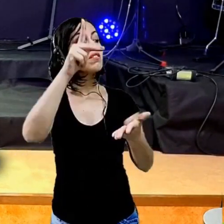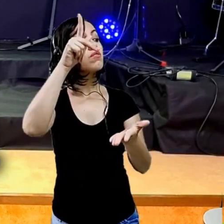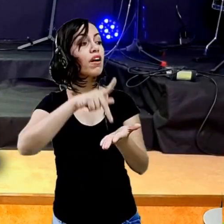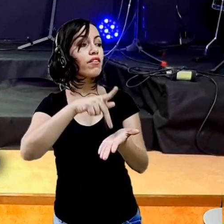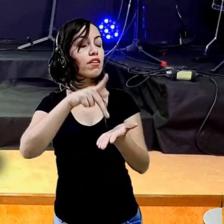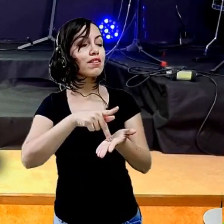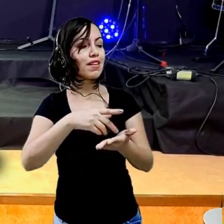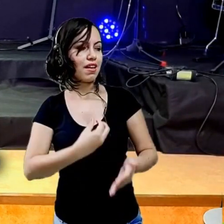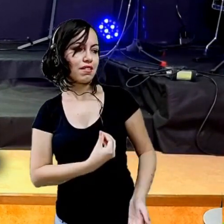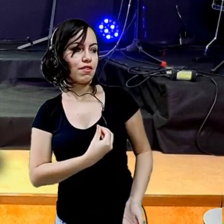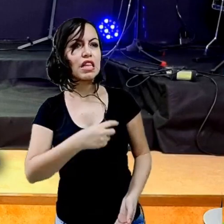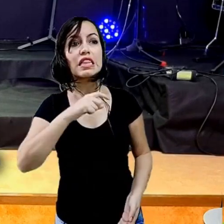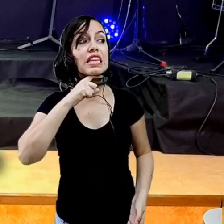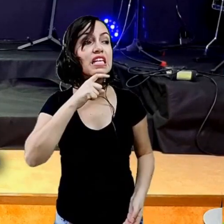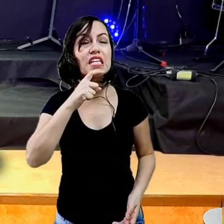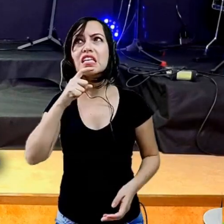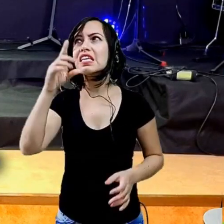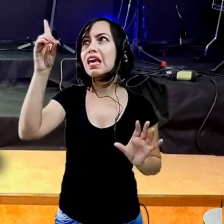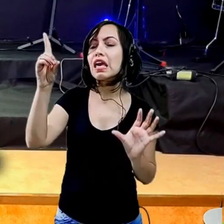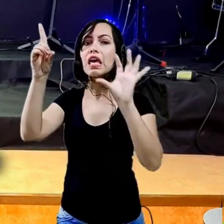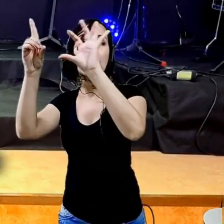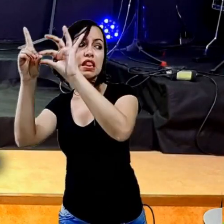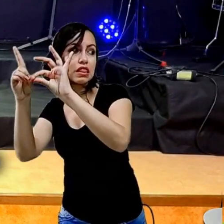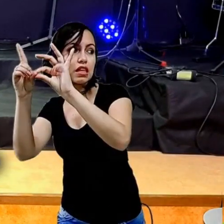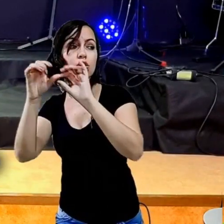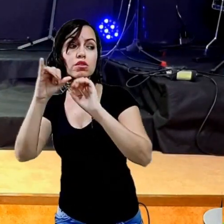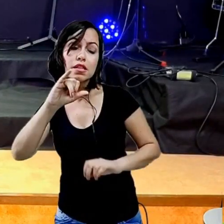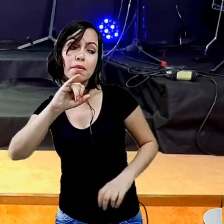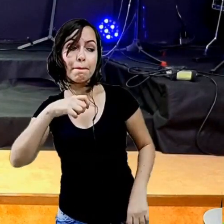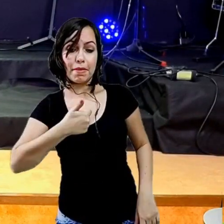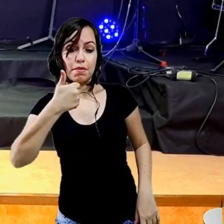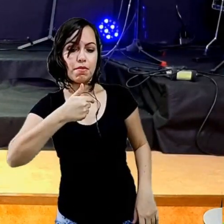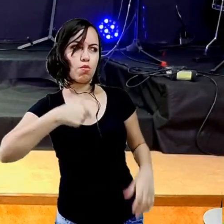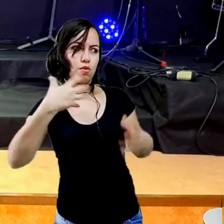vida. Ninguém vem ao Pai senão por mim.